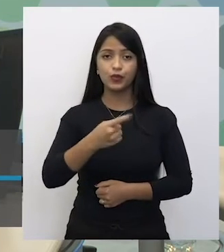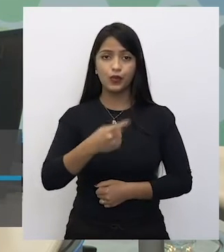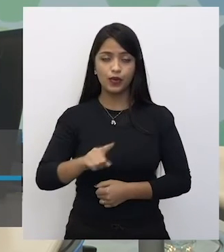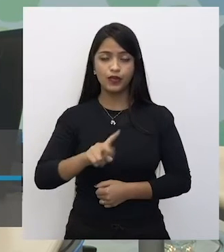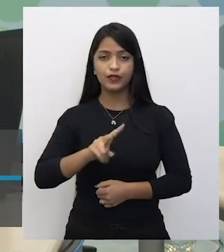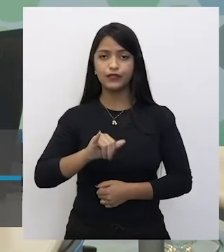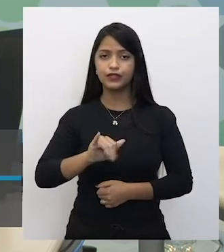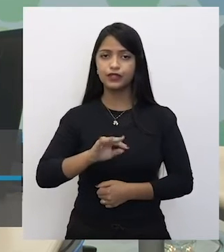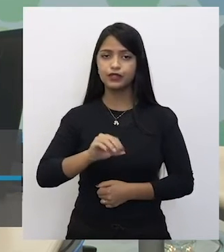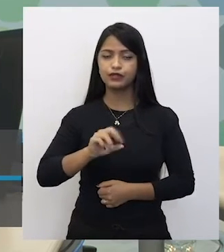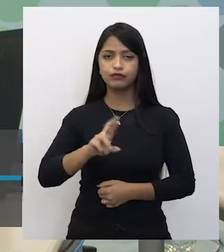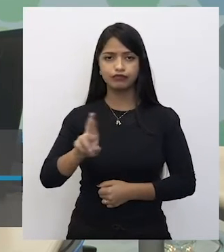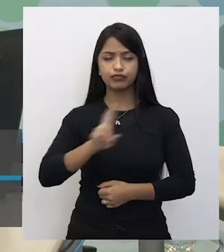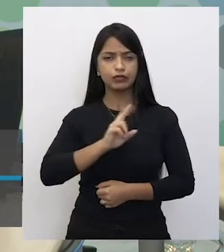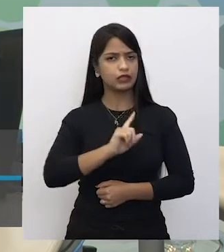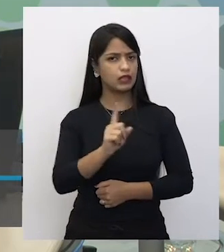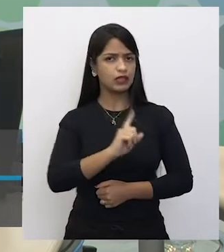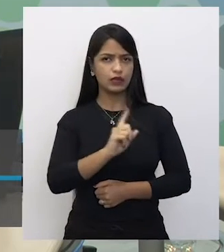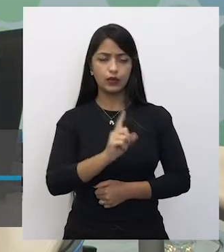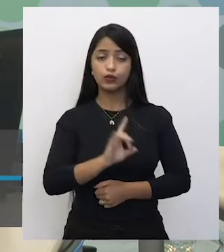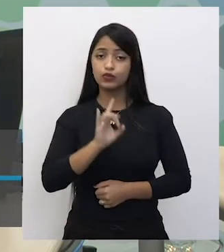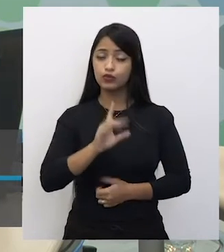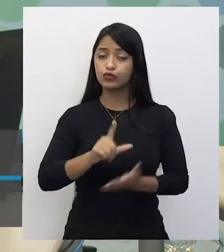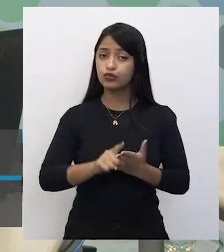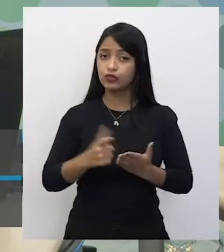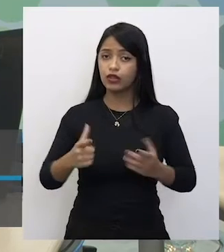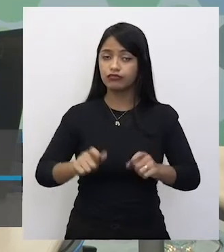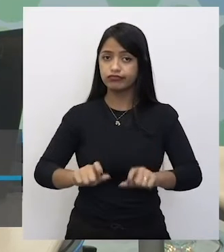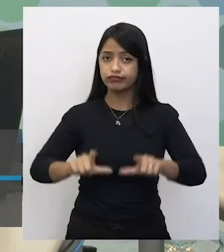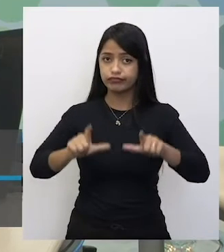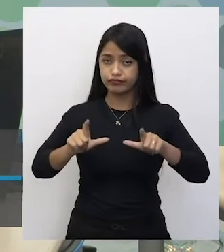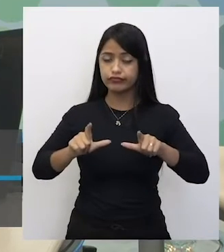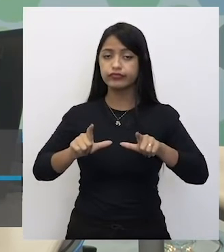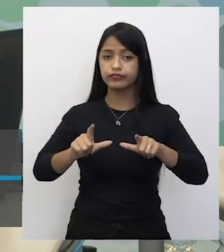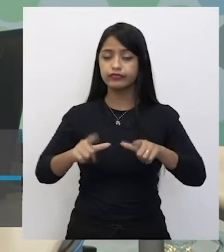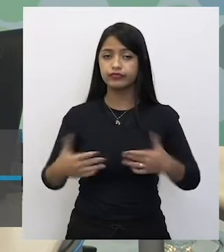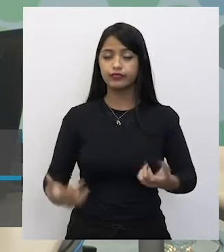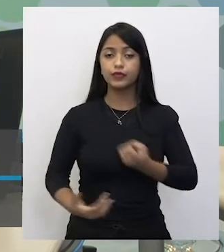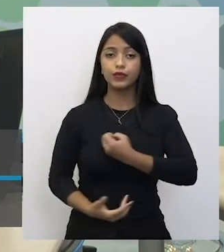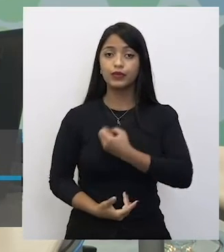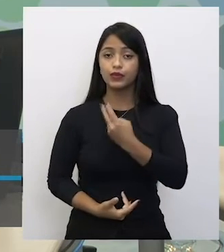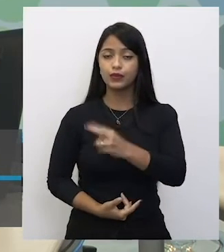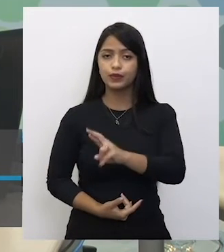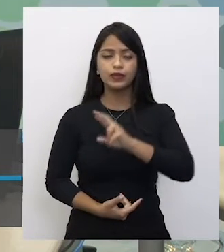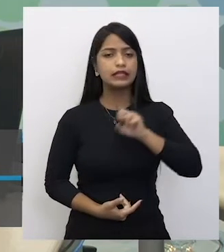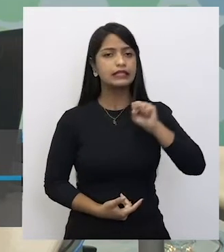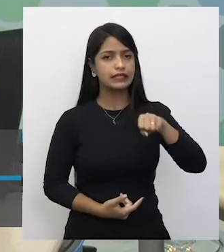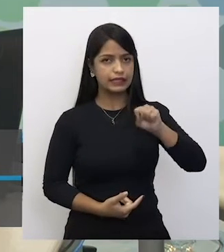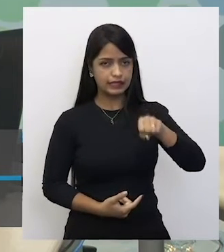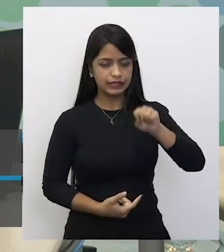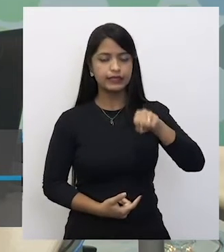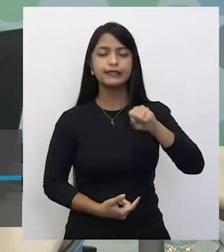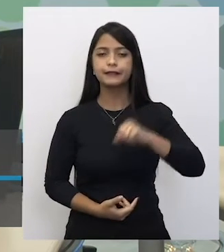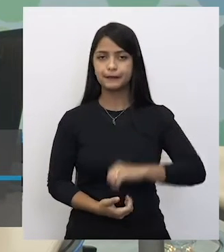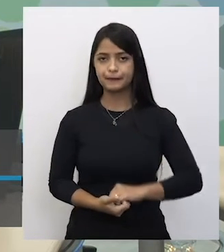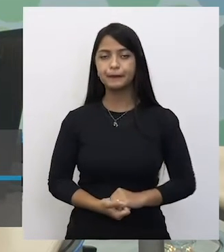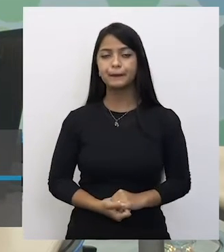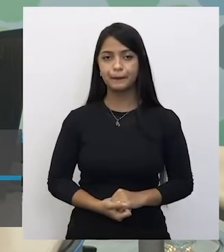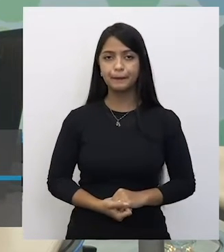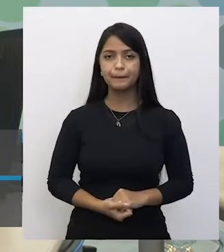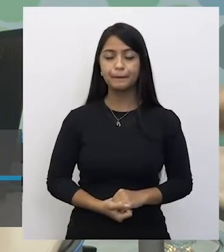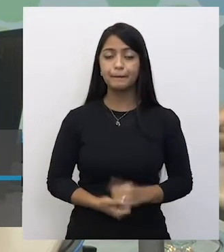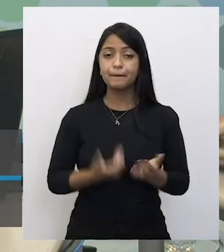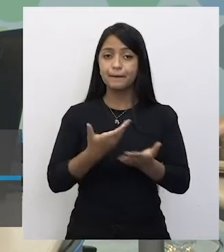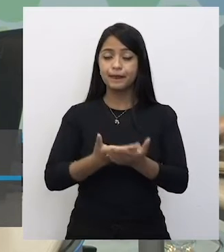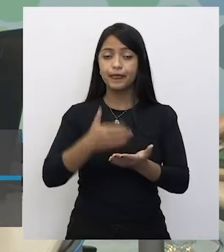colocou não, apenas jornais digitais. E a 2, ele colocou sim. O